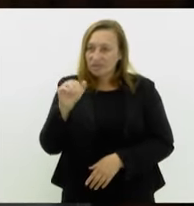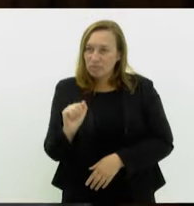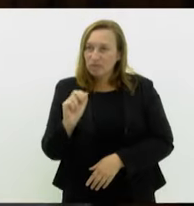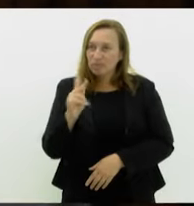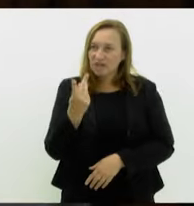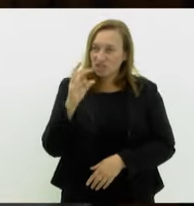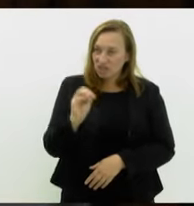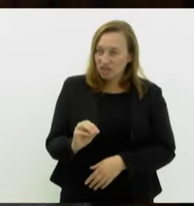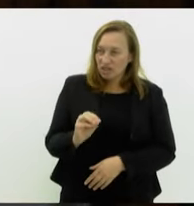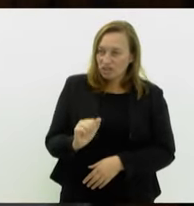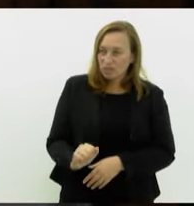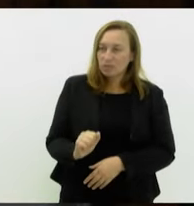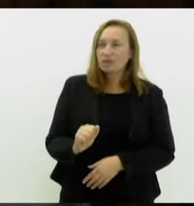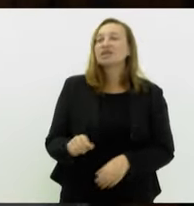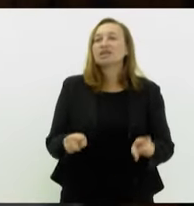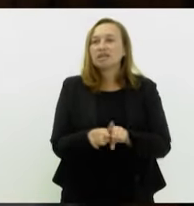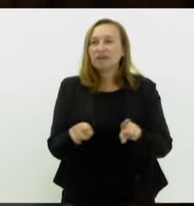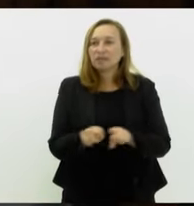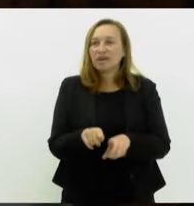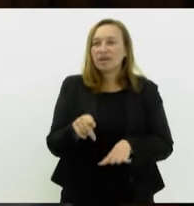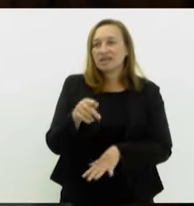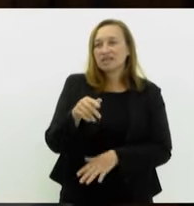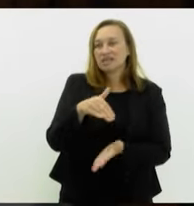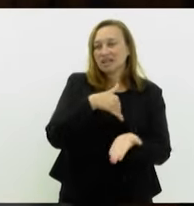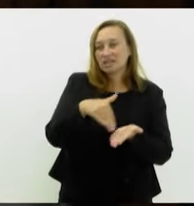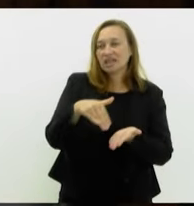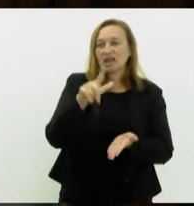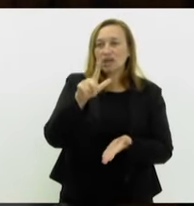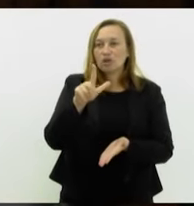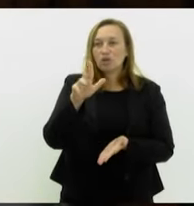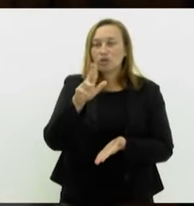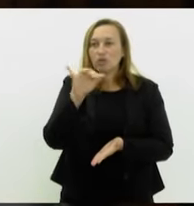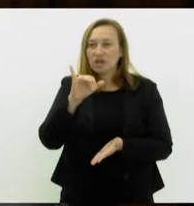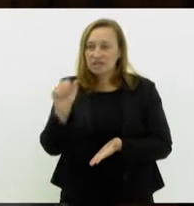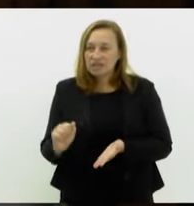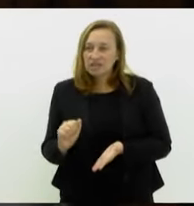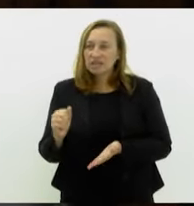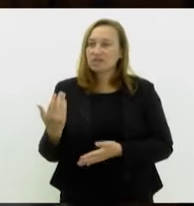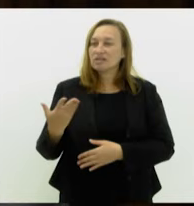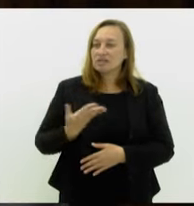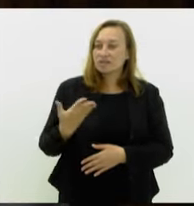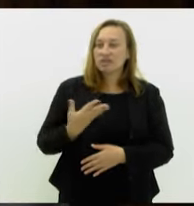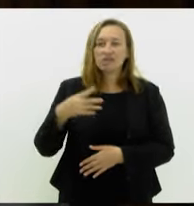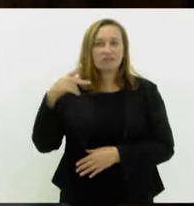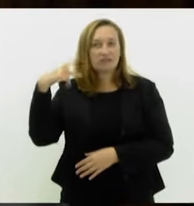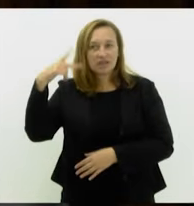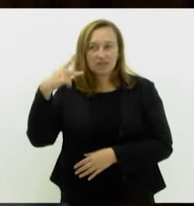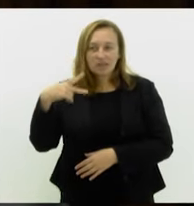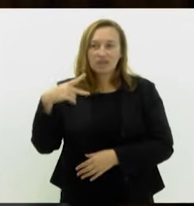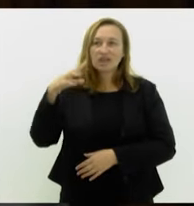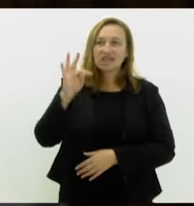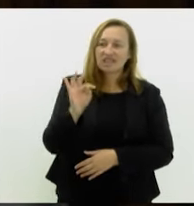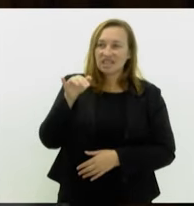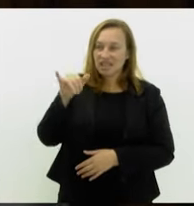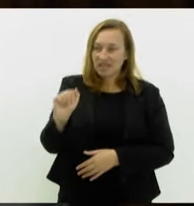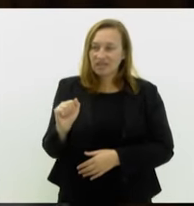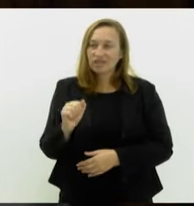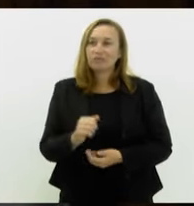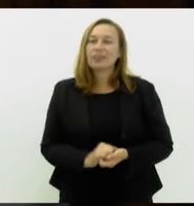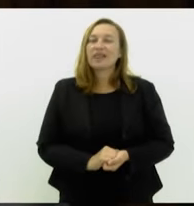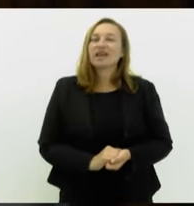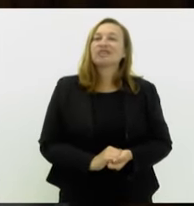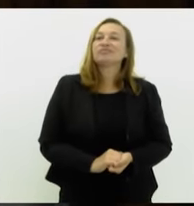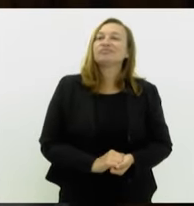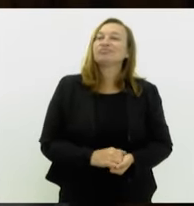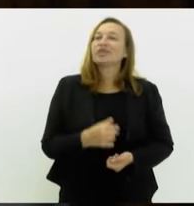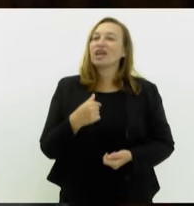a secretária elía Aguiar e a nossa querida vereadora Tânia Bastos e quando eu tava aqui